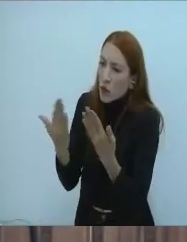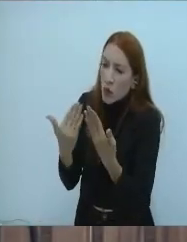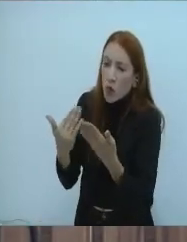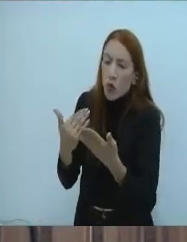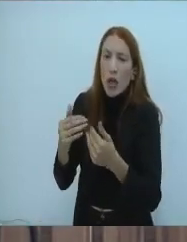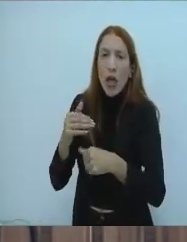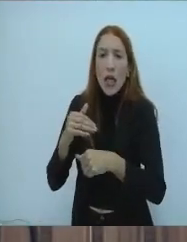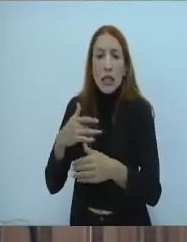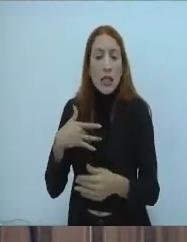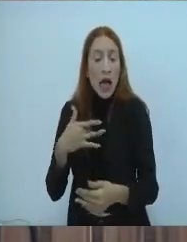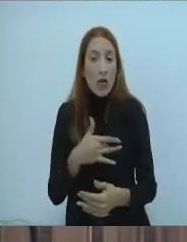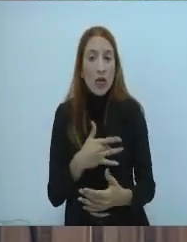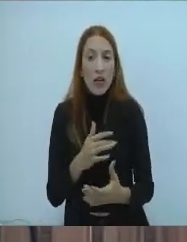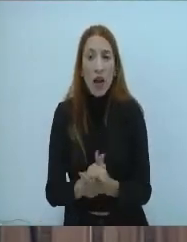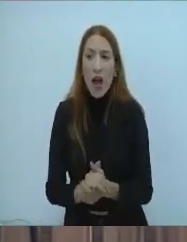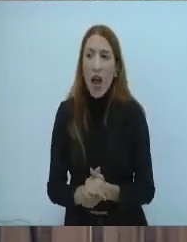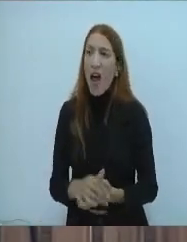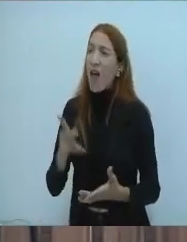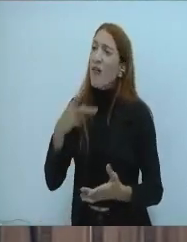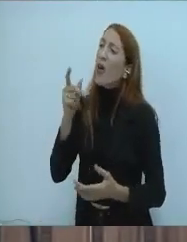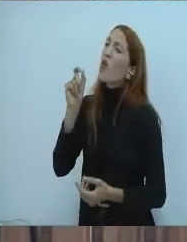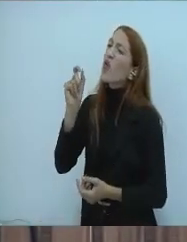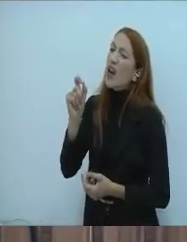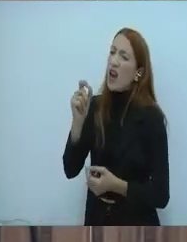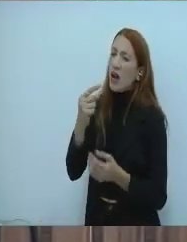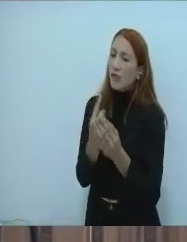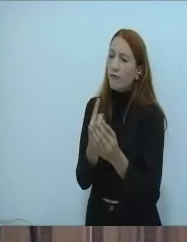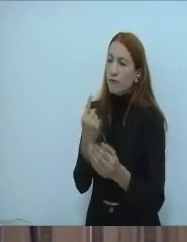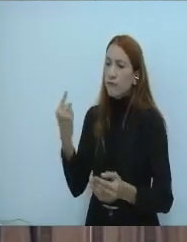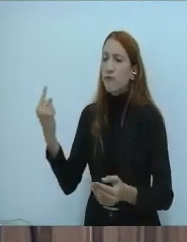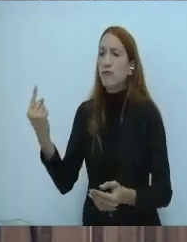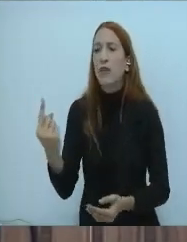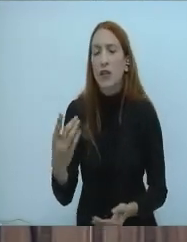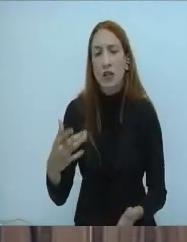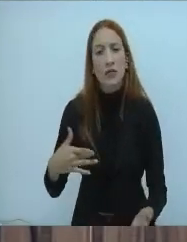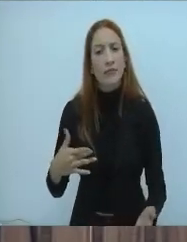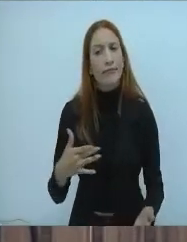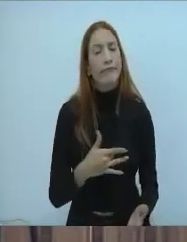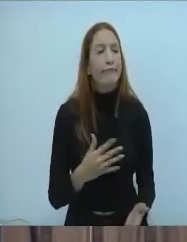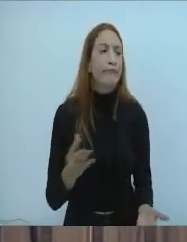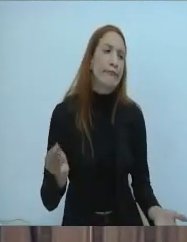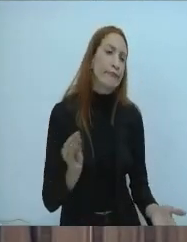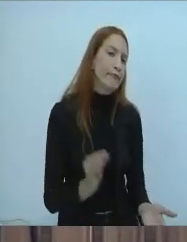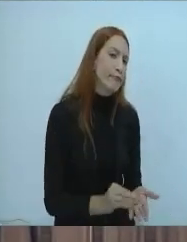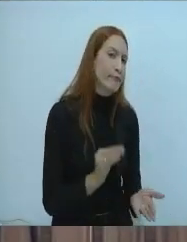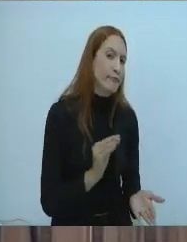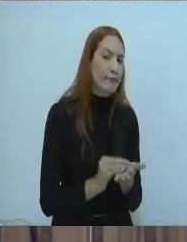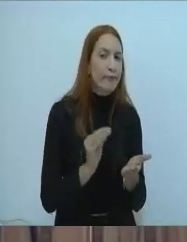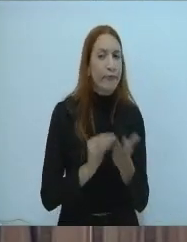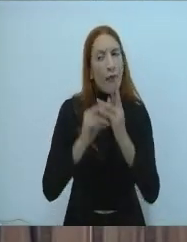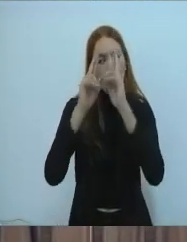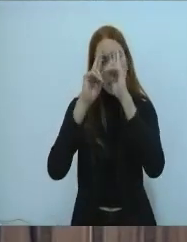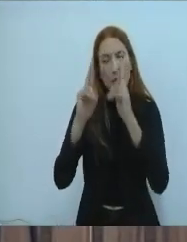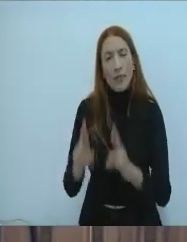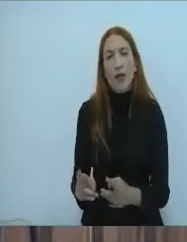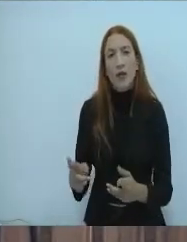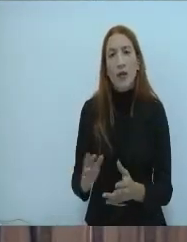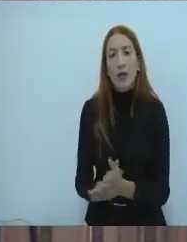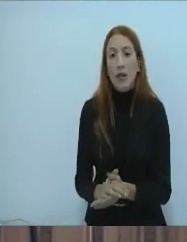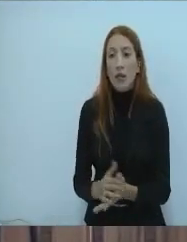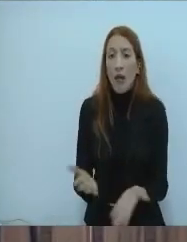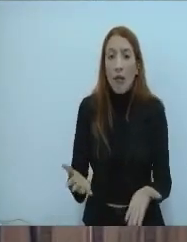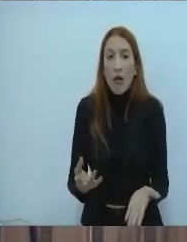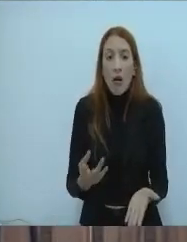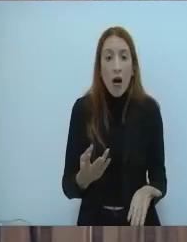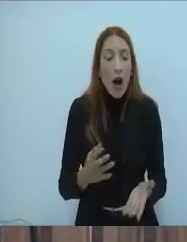e dizer que eles estavam furando fila de forma desrespeitosa quer dizer que nem